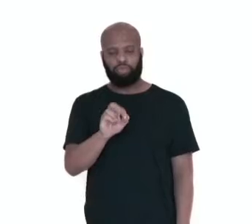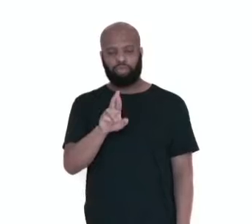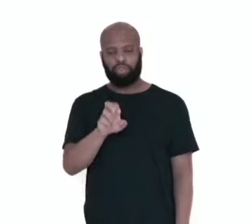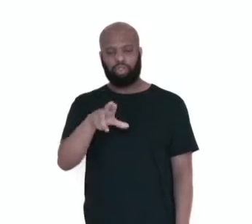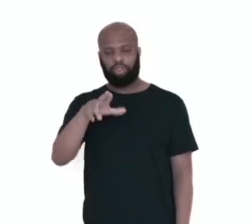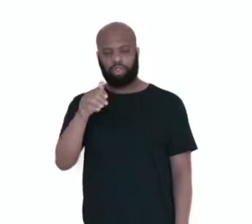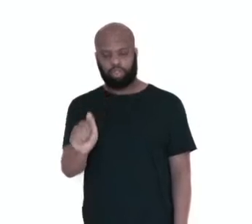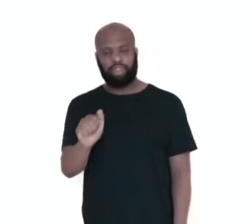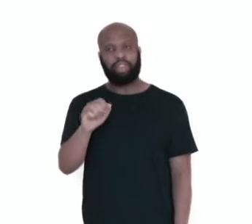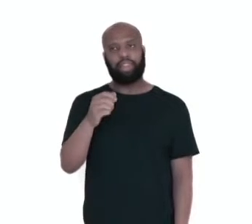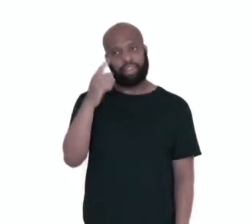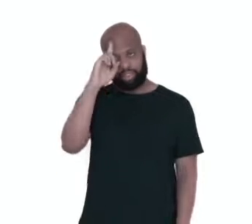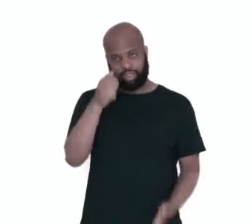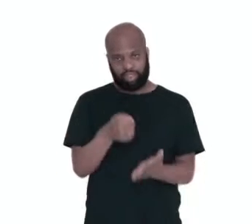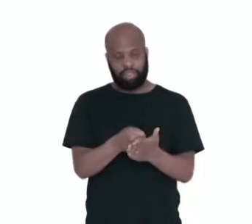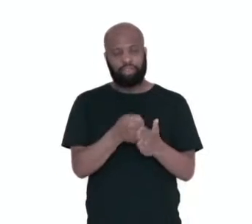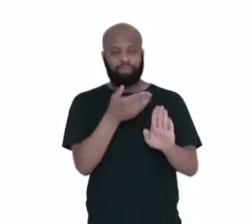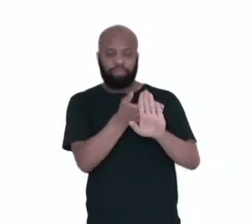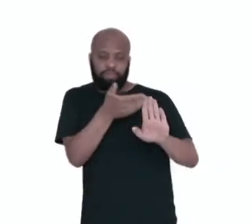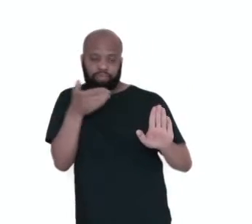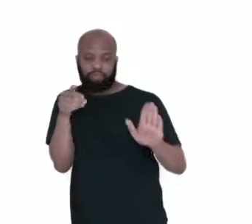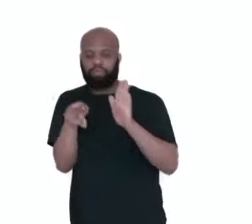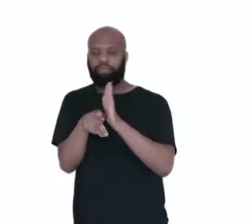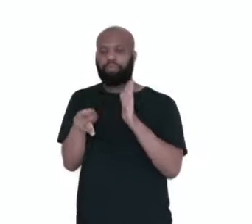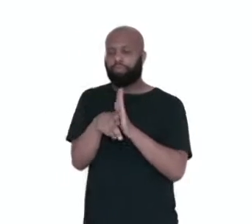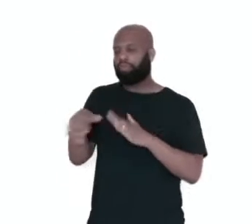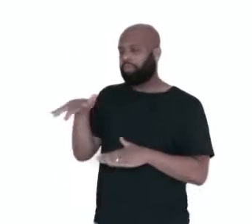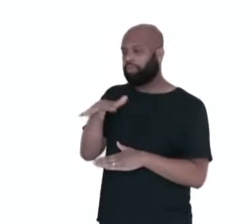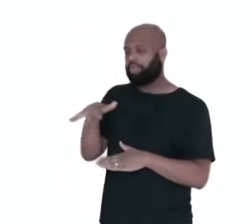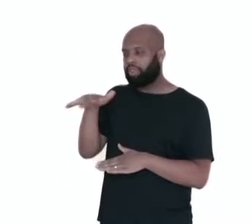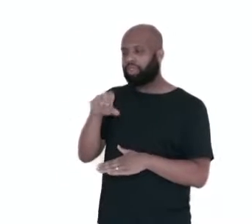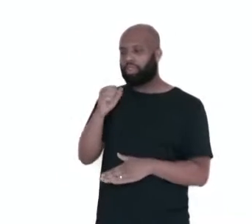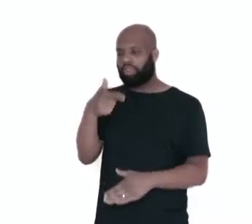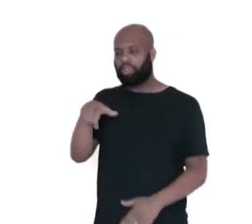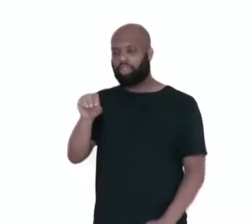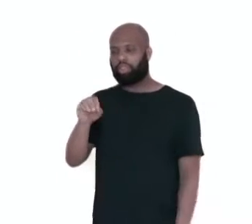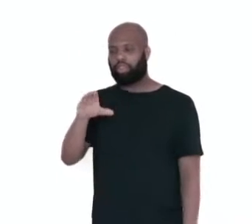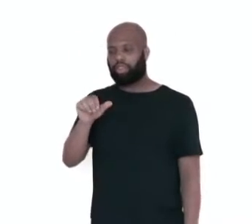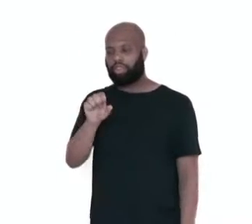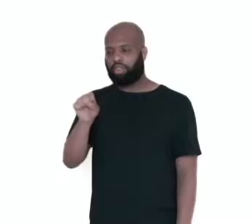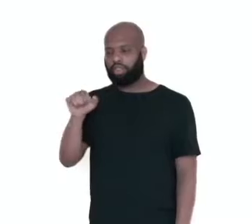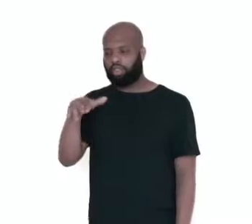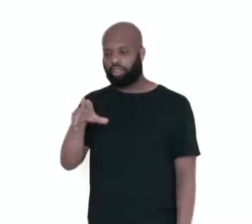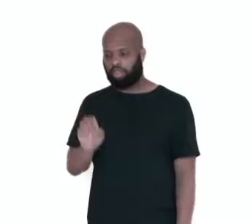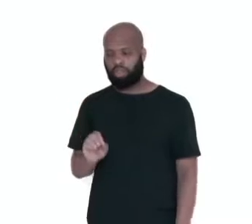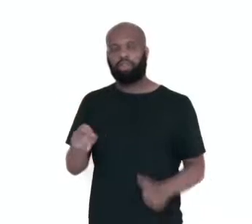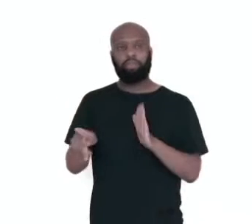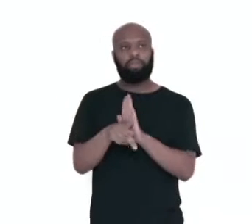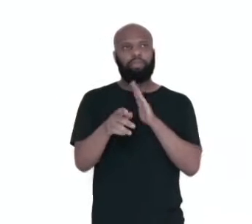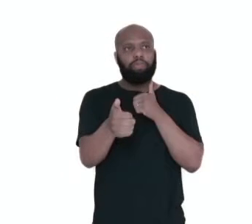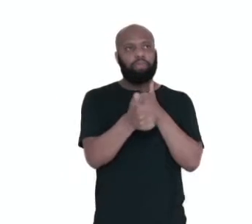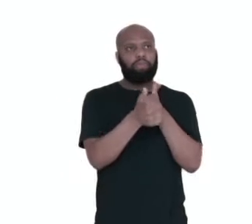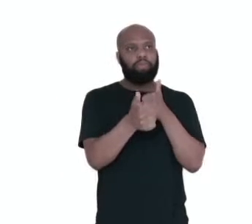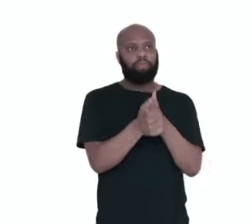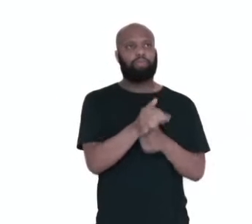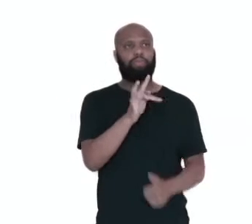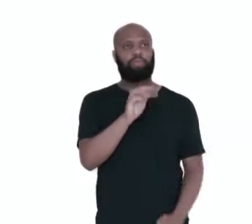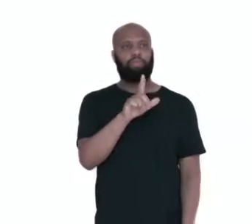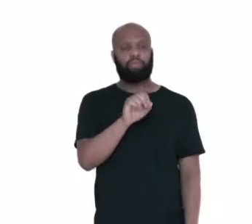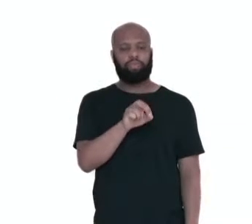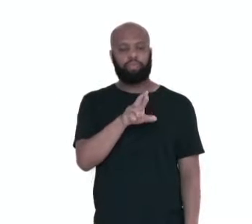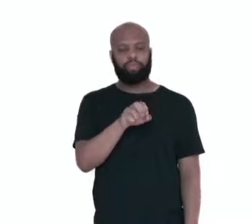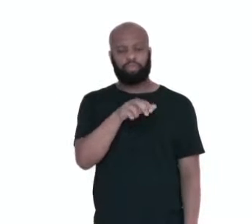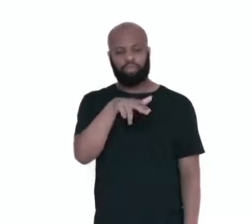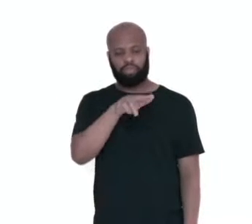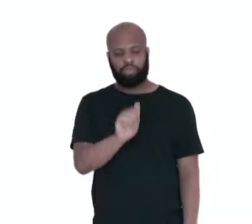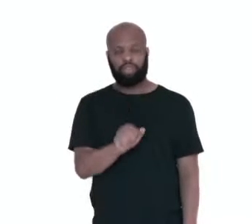exílio voluntário na propriedade de San Cassiano, perto de Florença. O filósofo dedica o seu